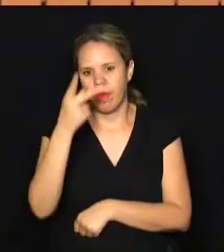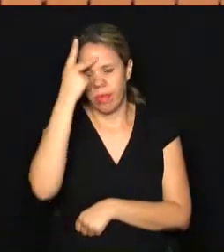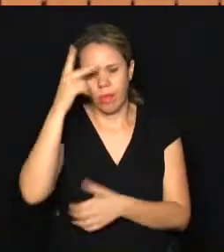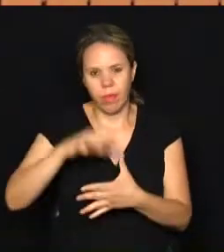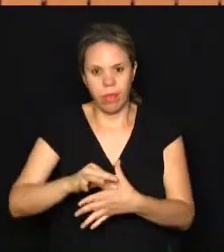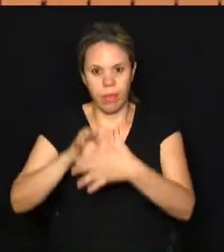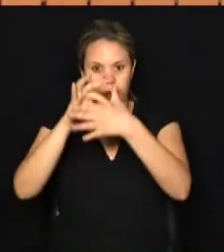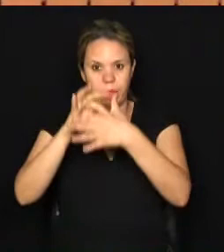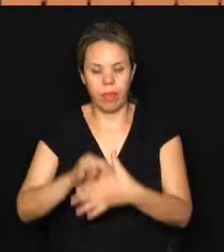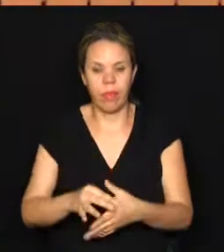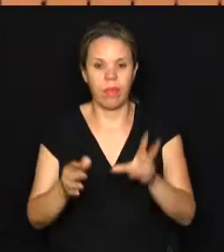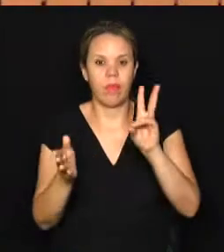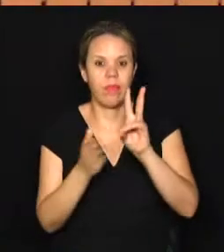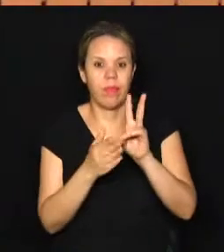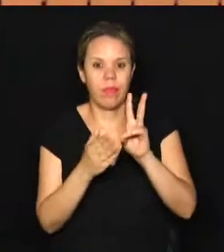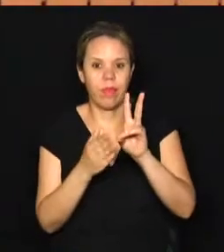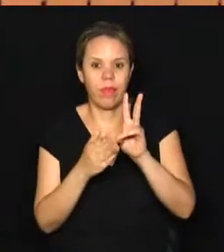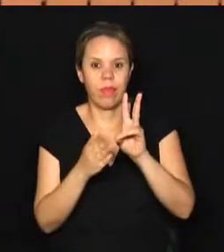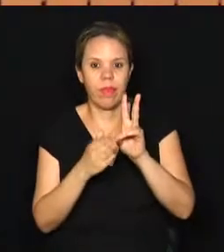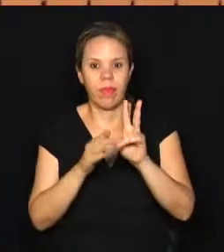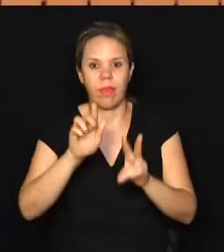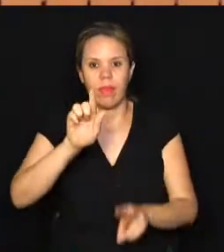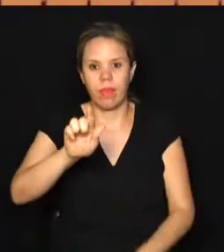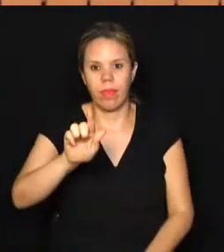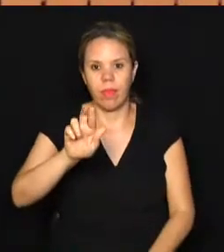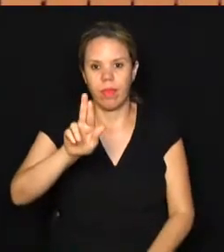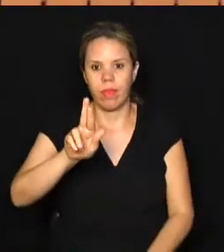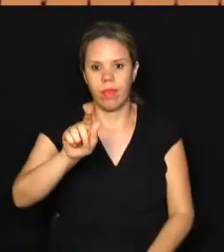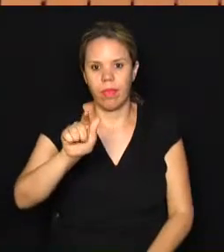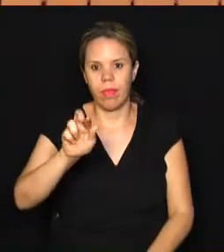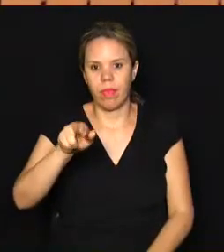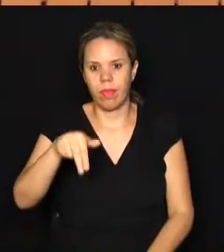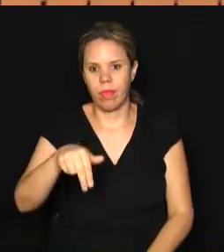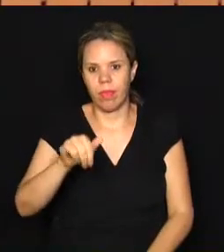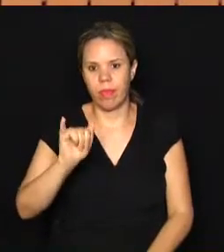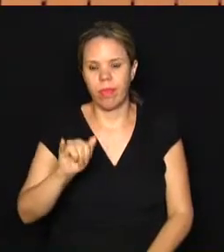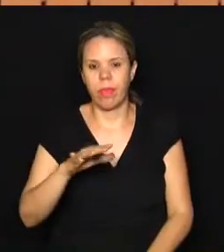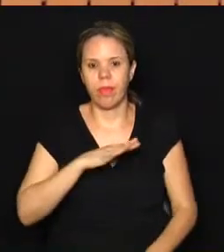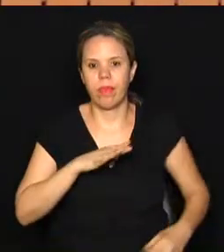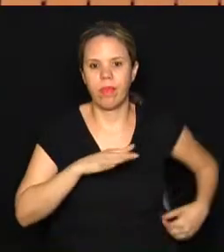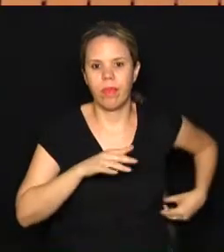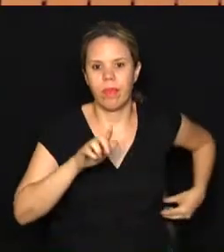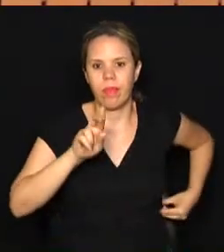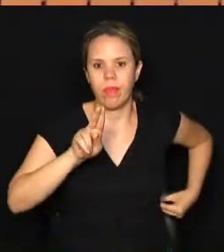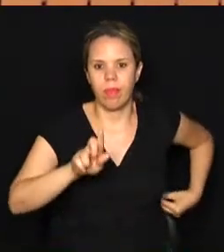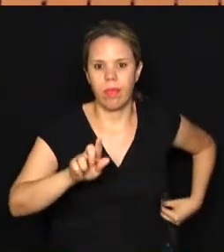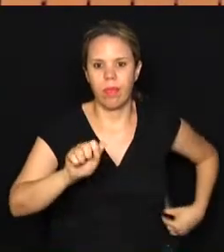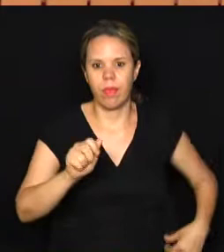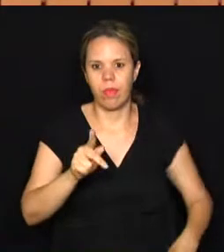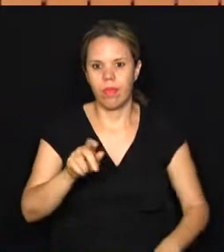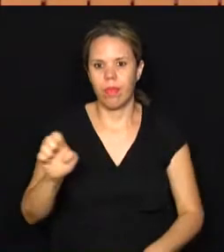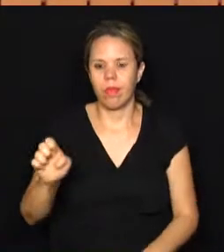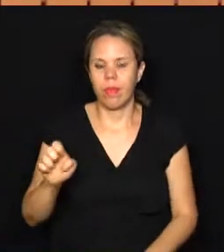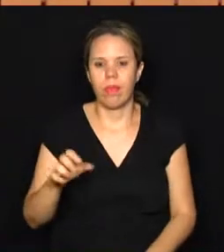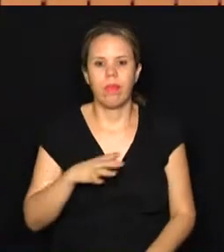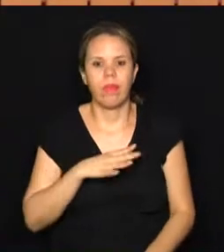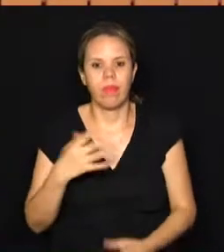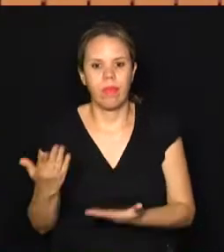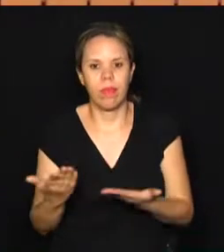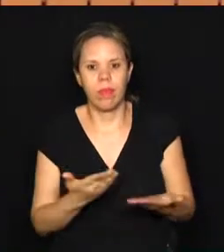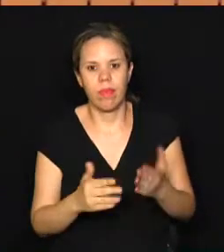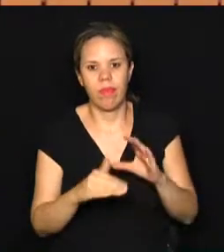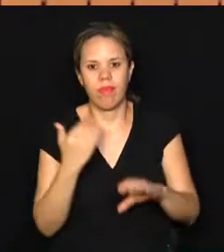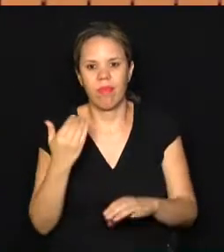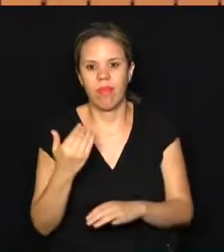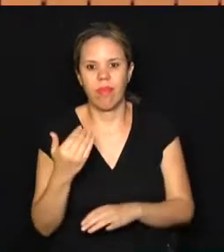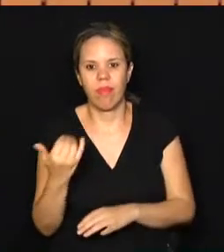liderança indígena guarani, da cidade de Iguape, no Vale do Ribeira. Nós recebemos a